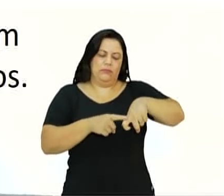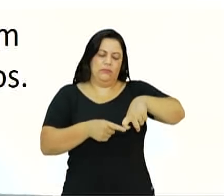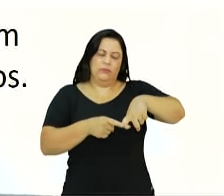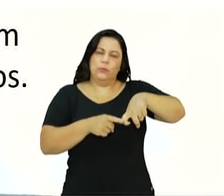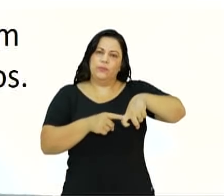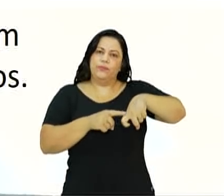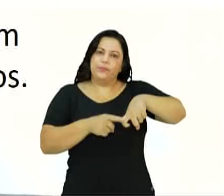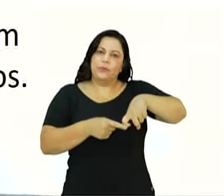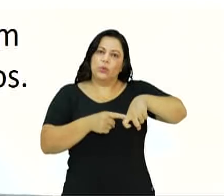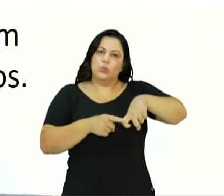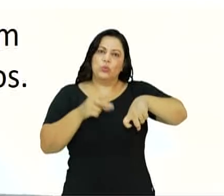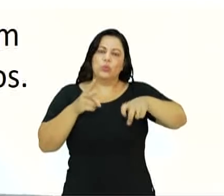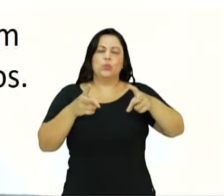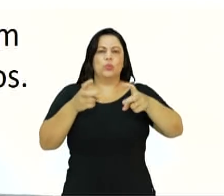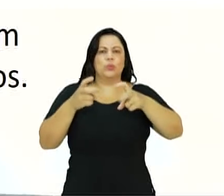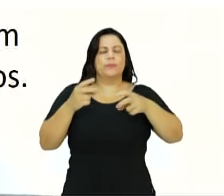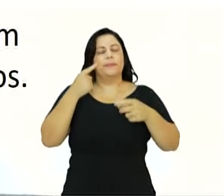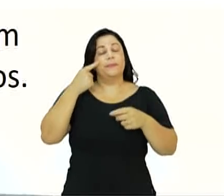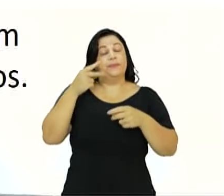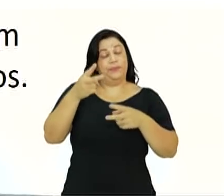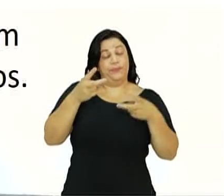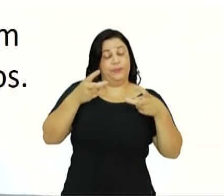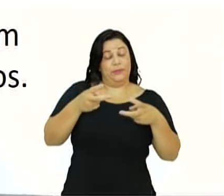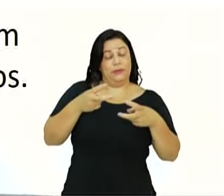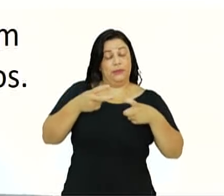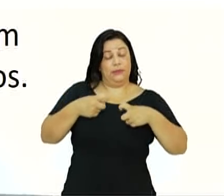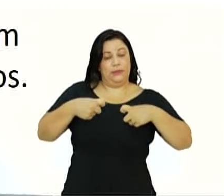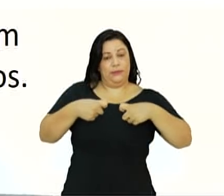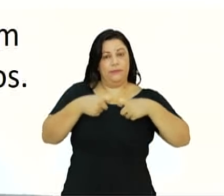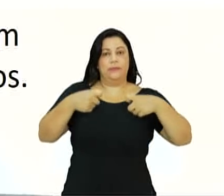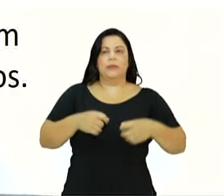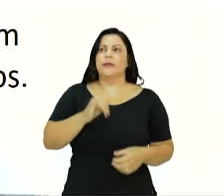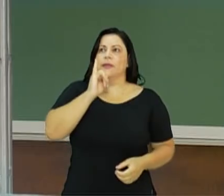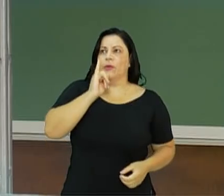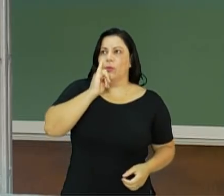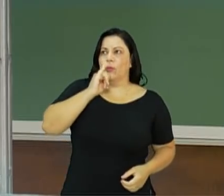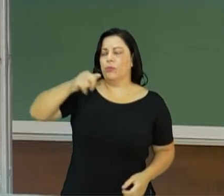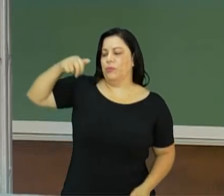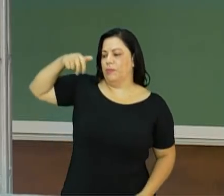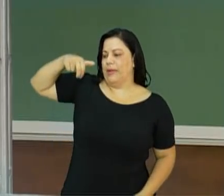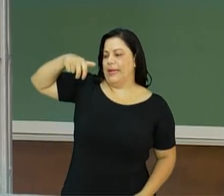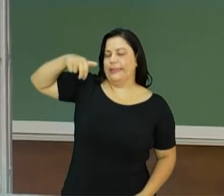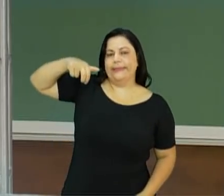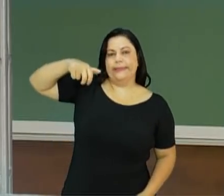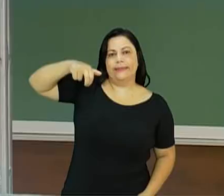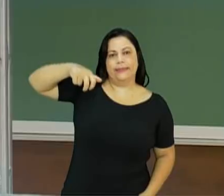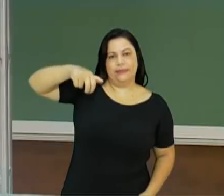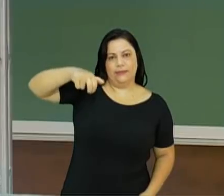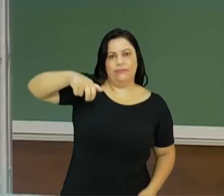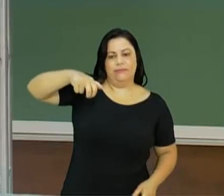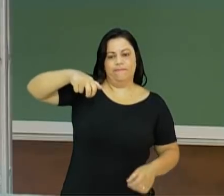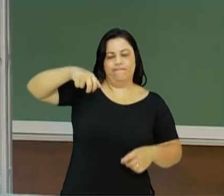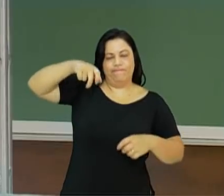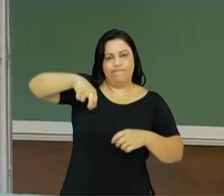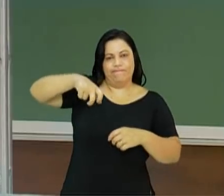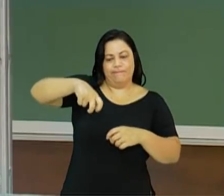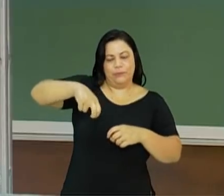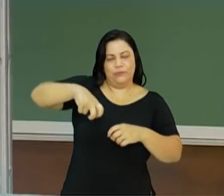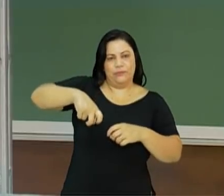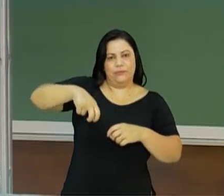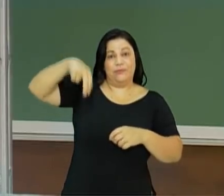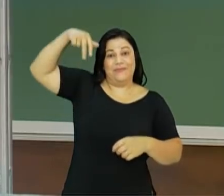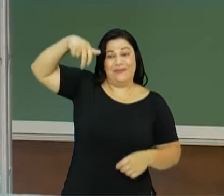nós vimos lá na imagem do joelho. Então, ele sofre impacto, né? Vamos supor que você desça uma escada, né? Você tem um impacto grande. Se você descer essa